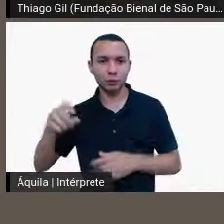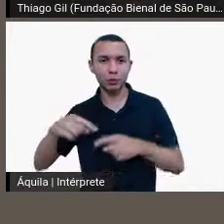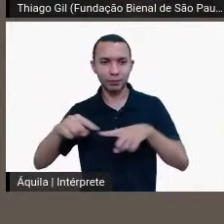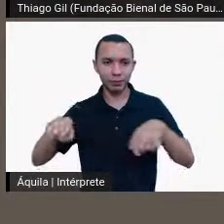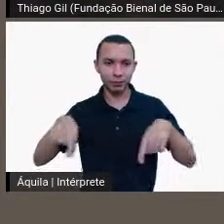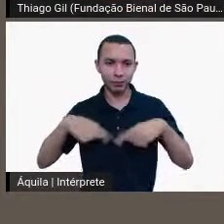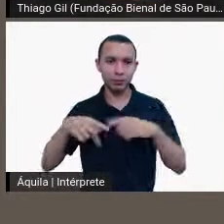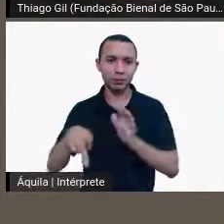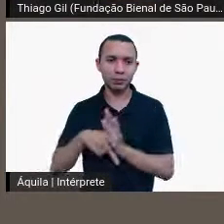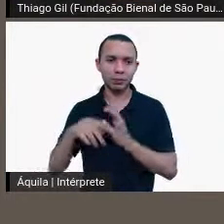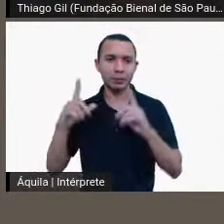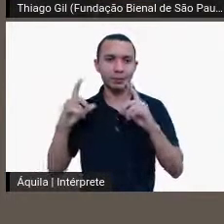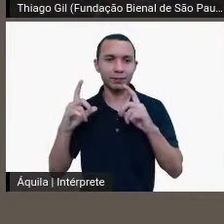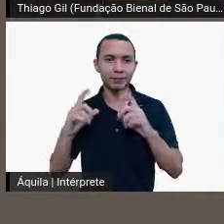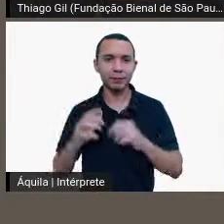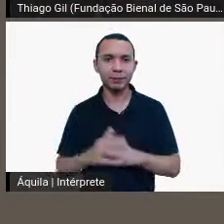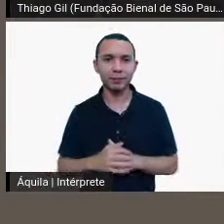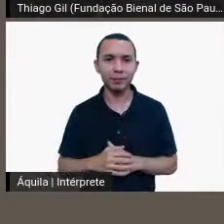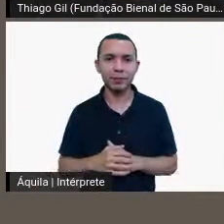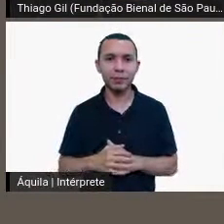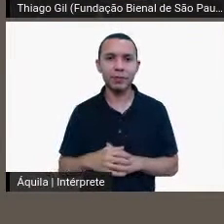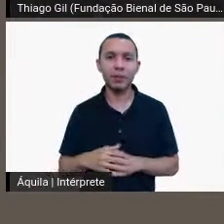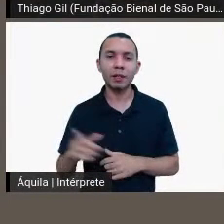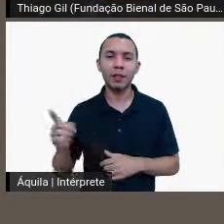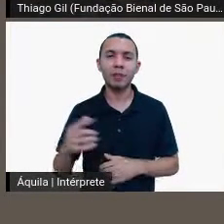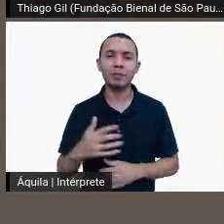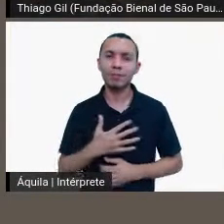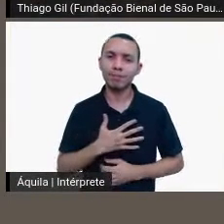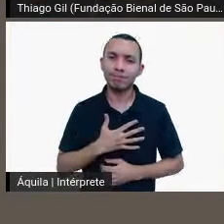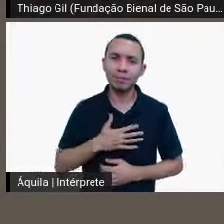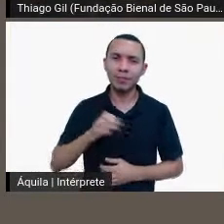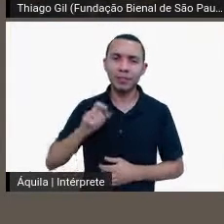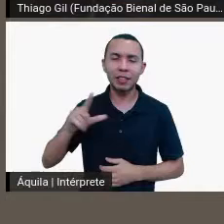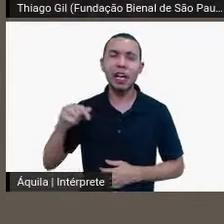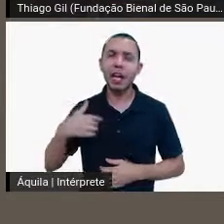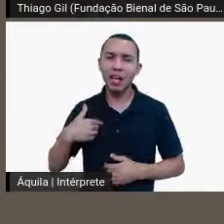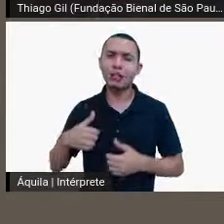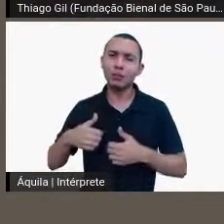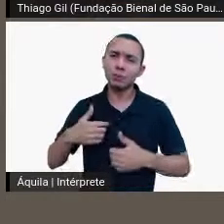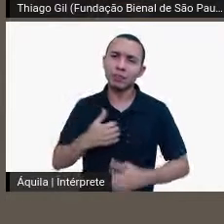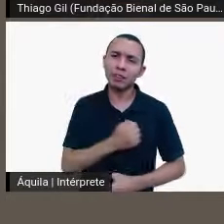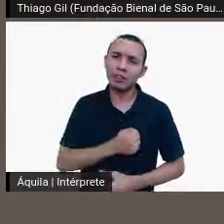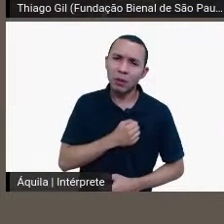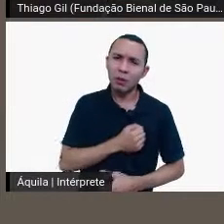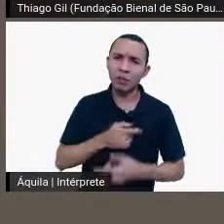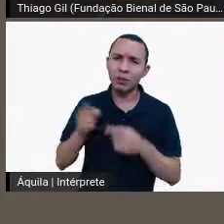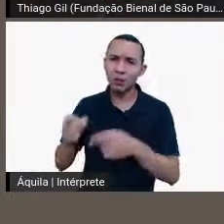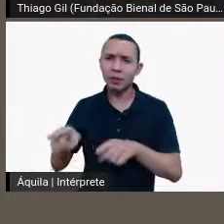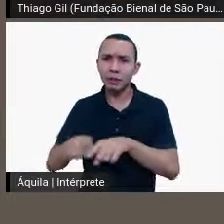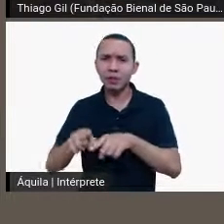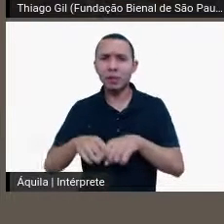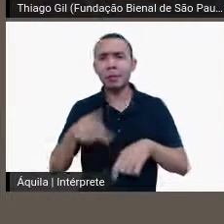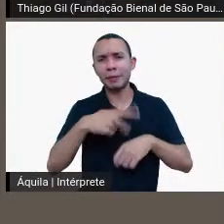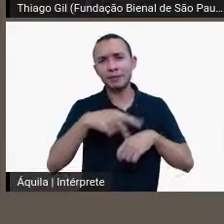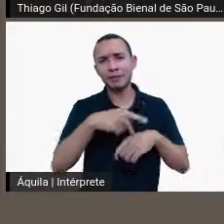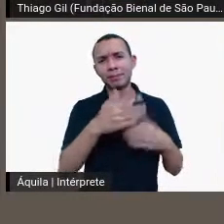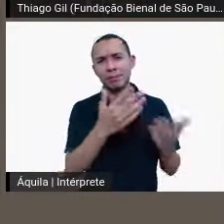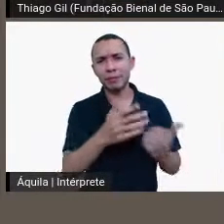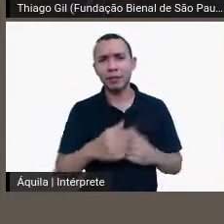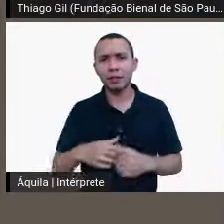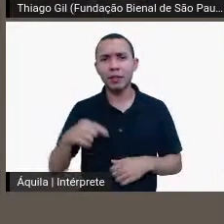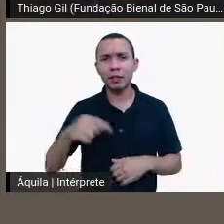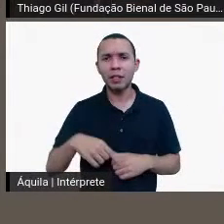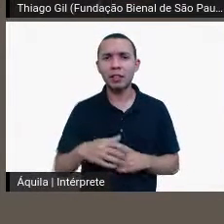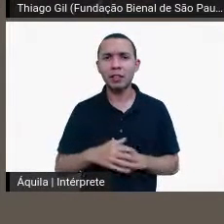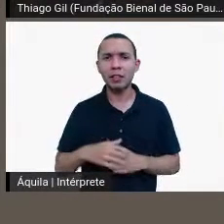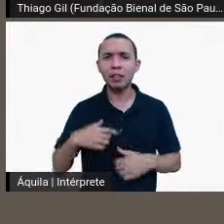vocês. Querida Célia, estou com muitas saudades de vocês e da pátria. Aqui foi um frege outro dia por causa